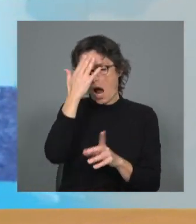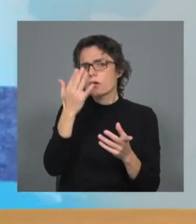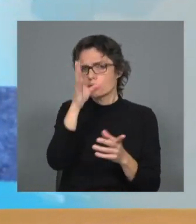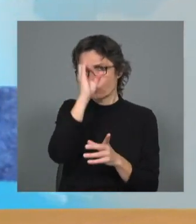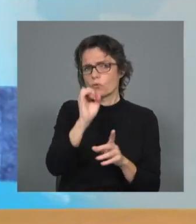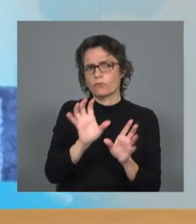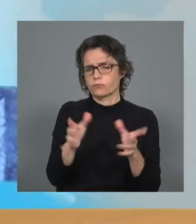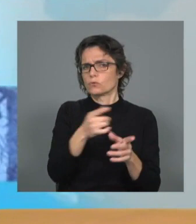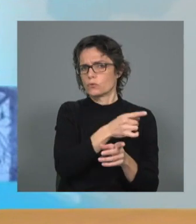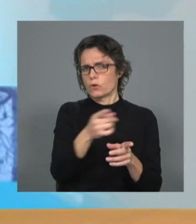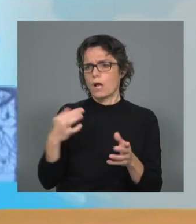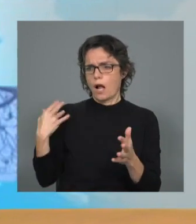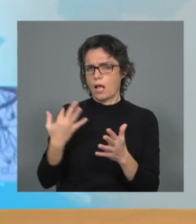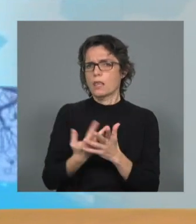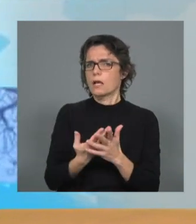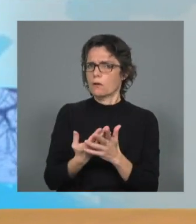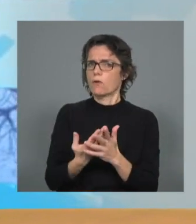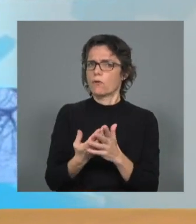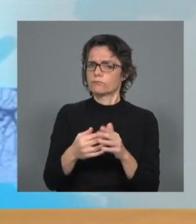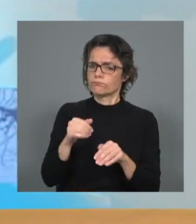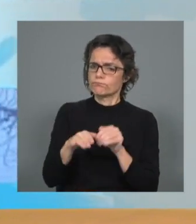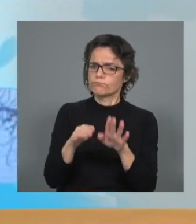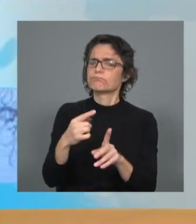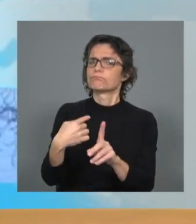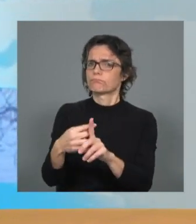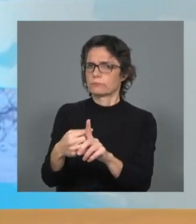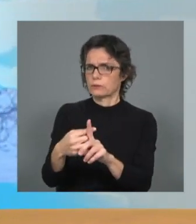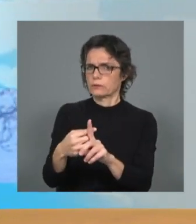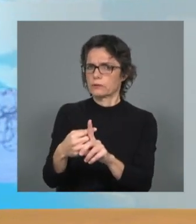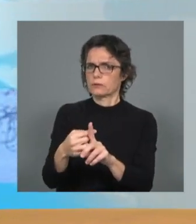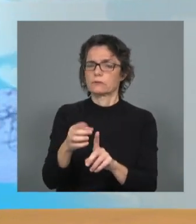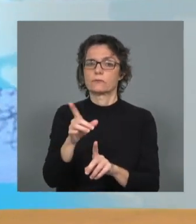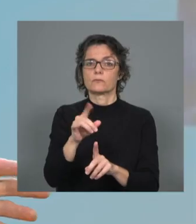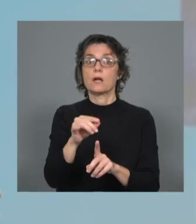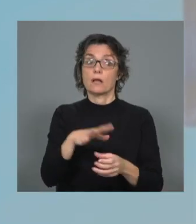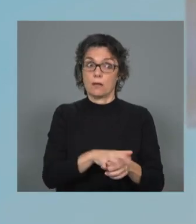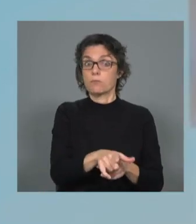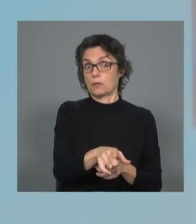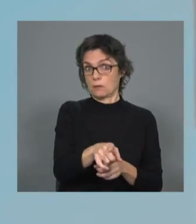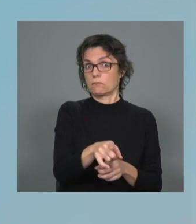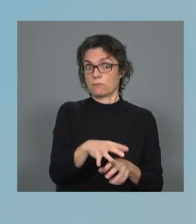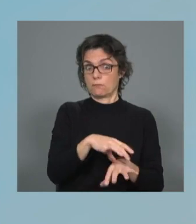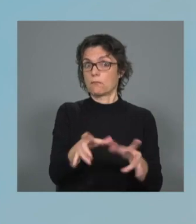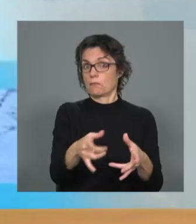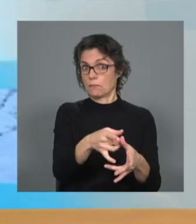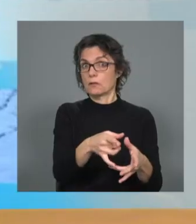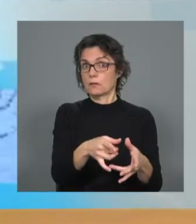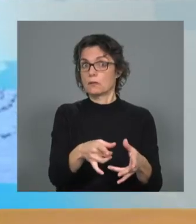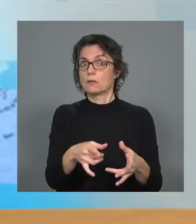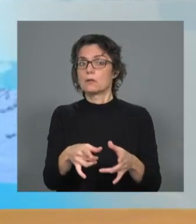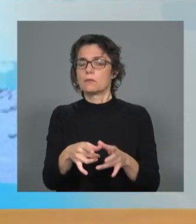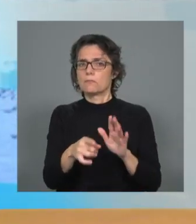algumas iniciativas que foram tomadas durante esta legislatura. E até durante a pandemia também, não é? Durante a pandemia, em que foram aprovadas